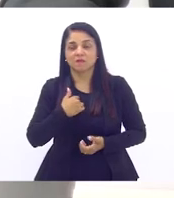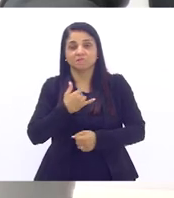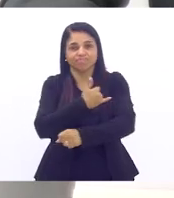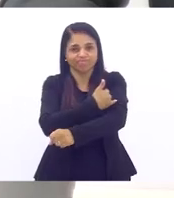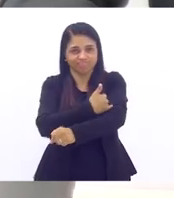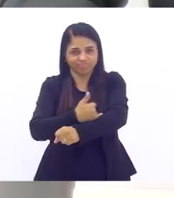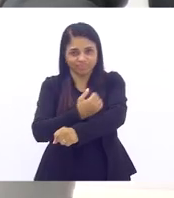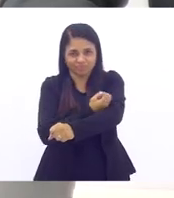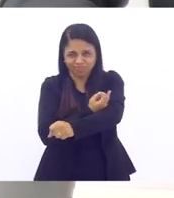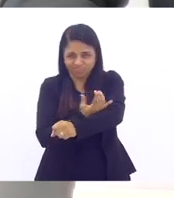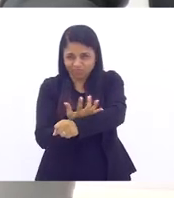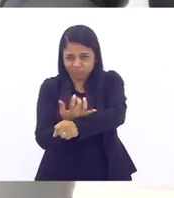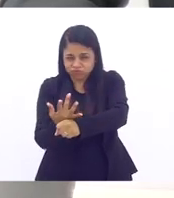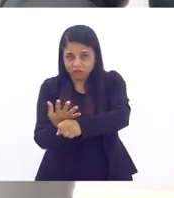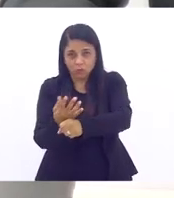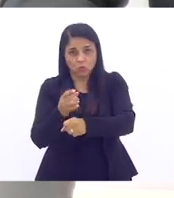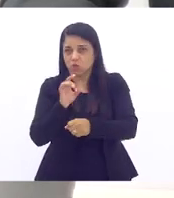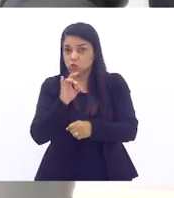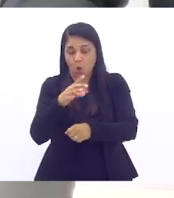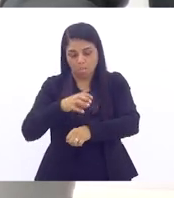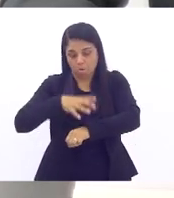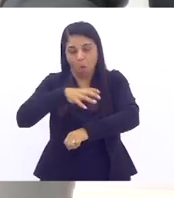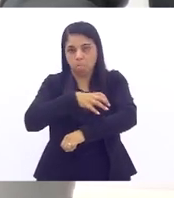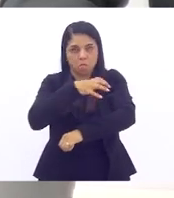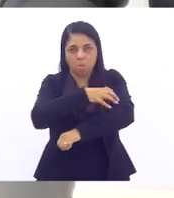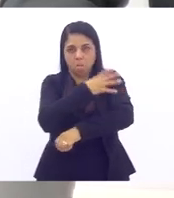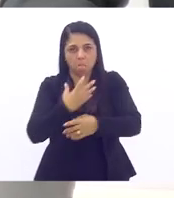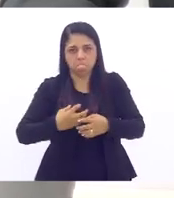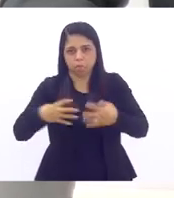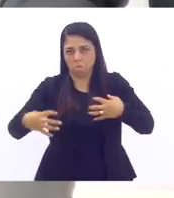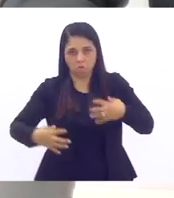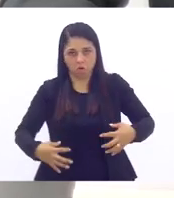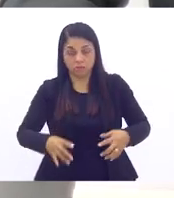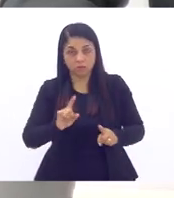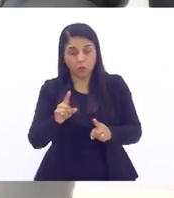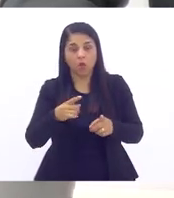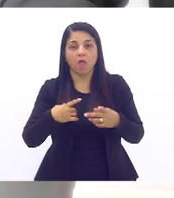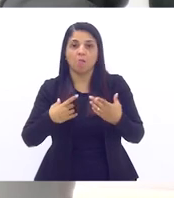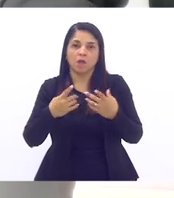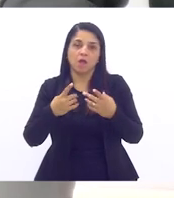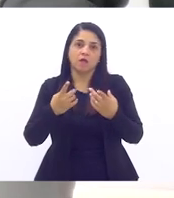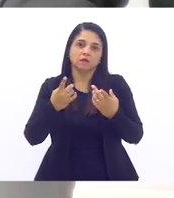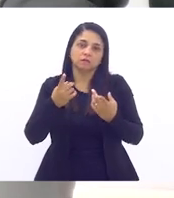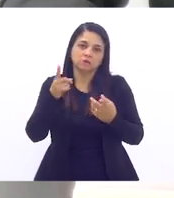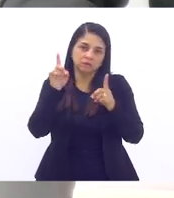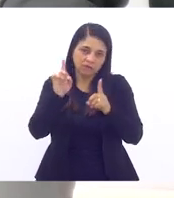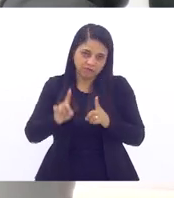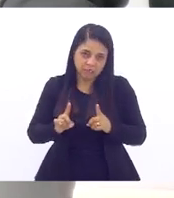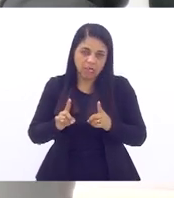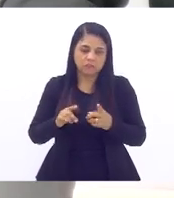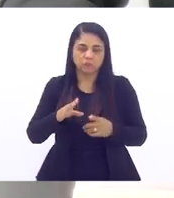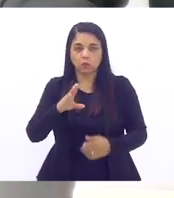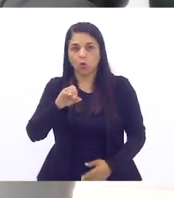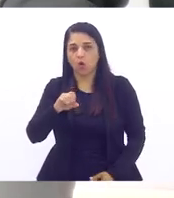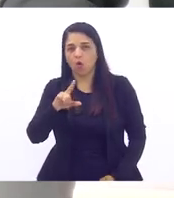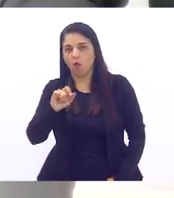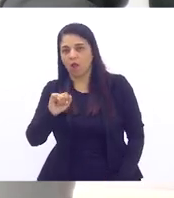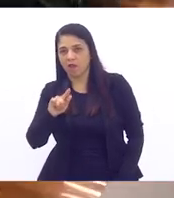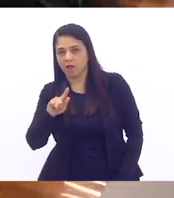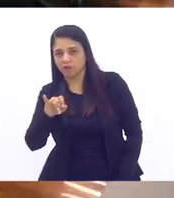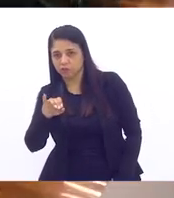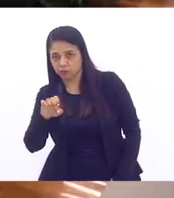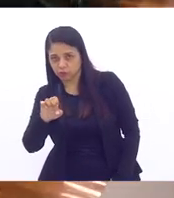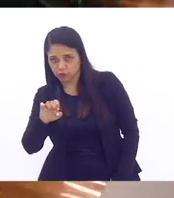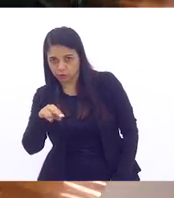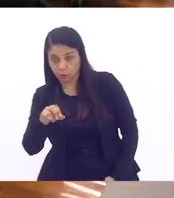não é só a bolha né claro que é uma deficiência de colágeno e por conta disso autoescolamento